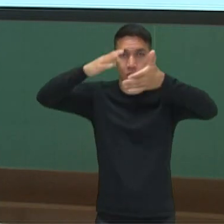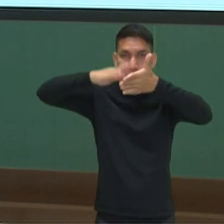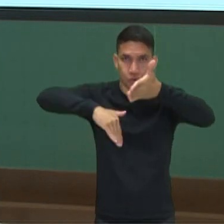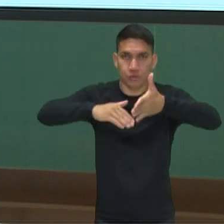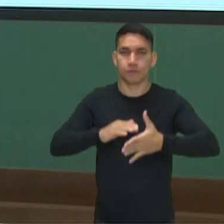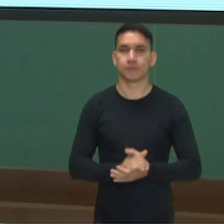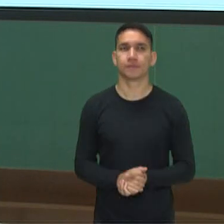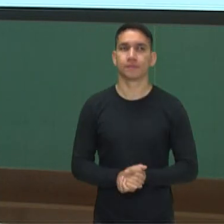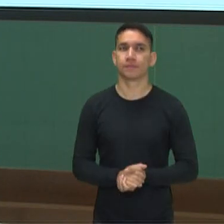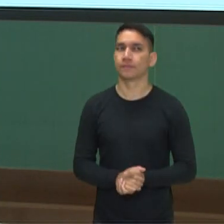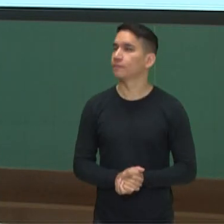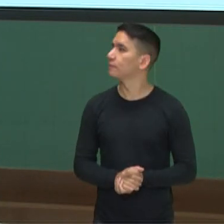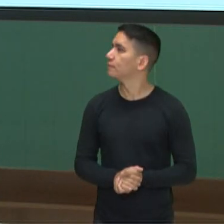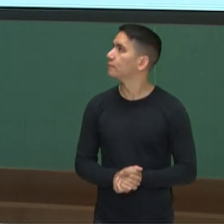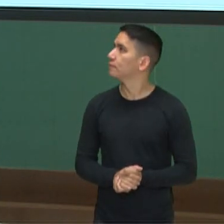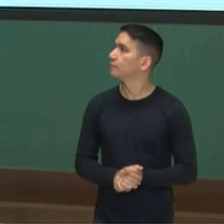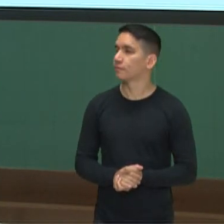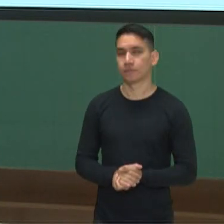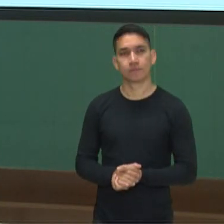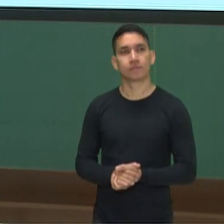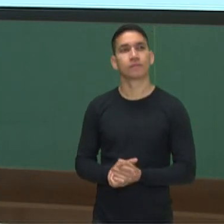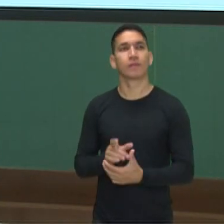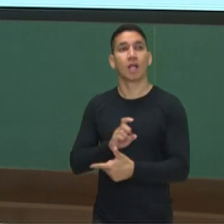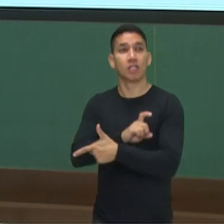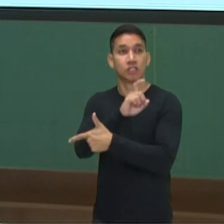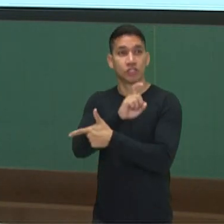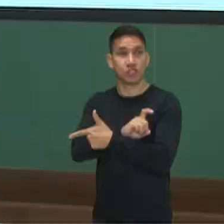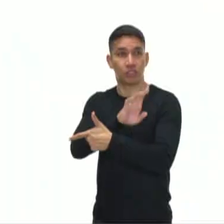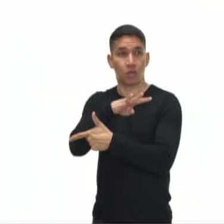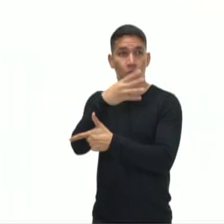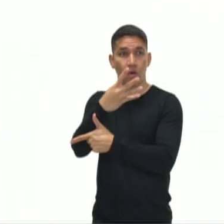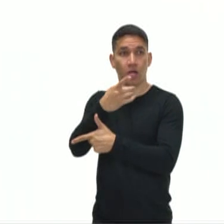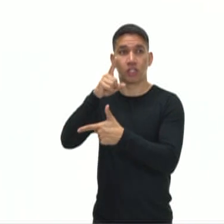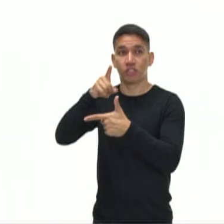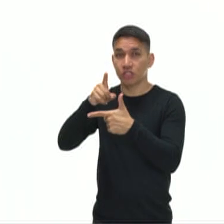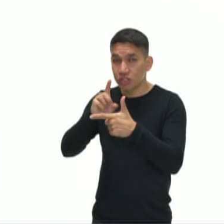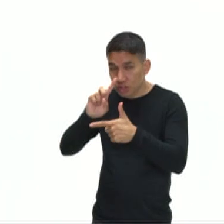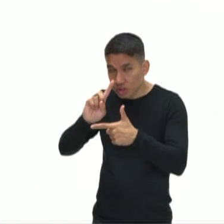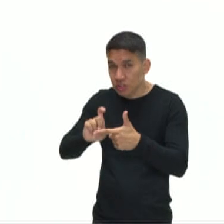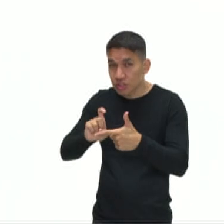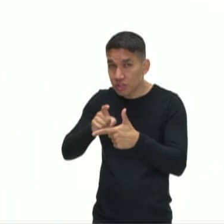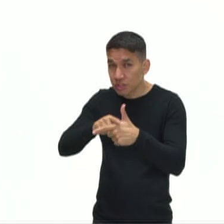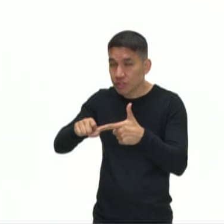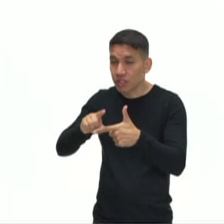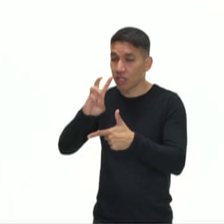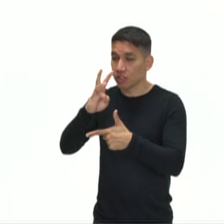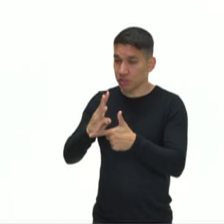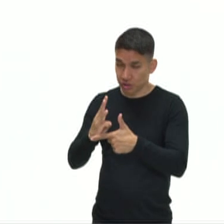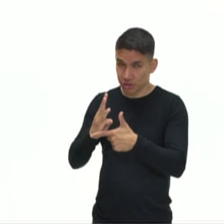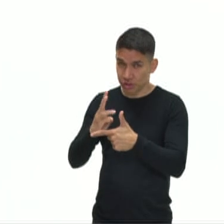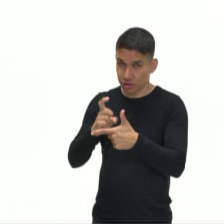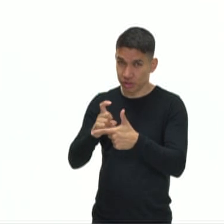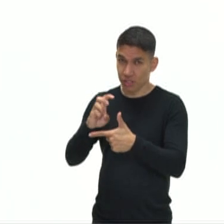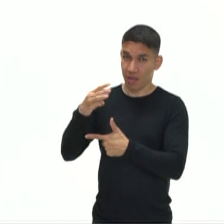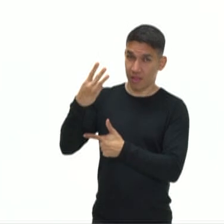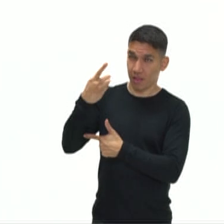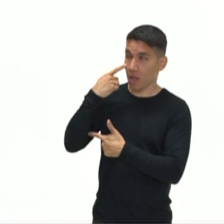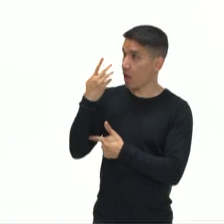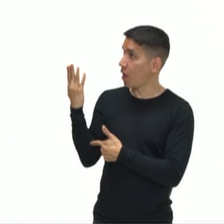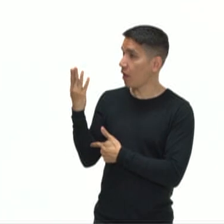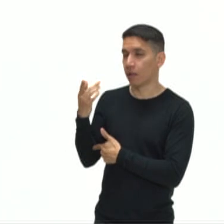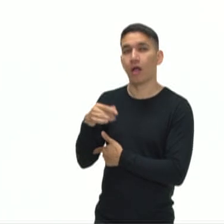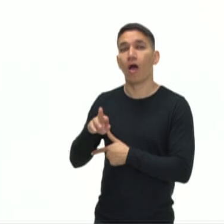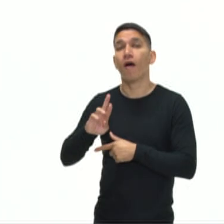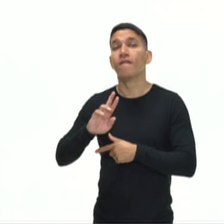também. X à quarta dividido por x à terceira. 12 dividiu por 3, vamos colocar o sinalzinho na resposta,